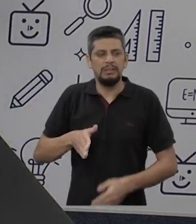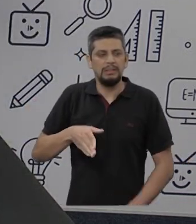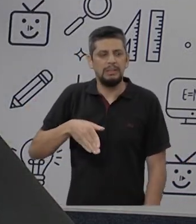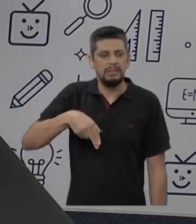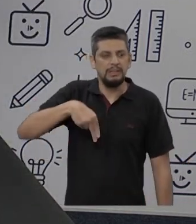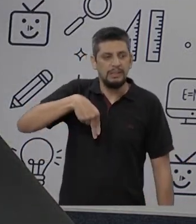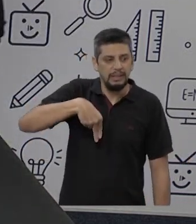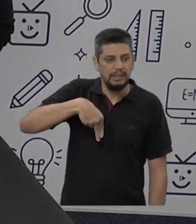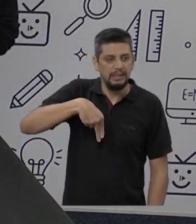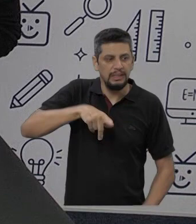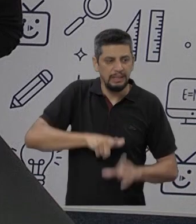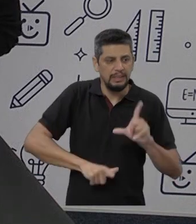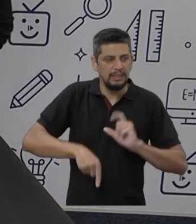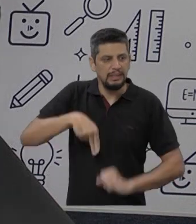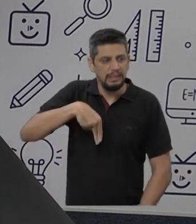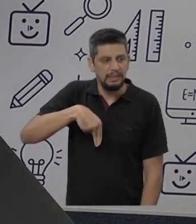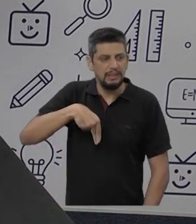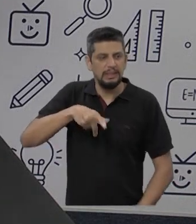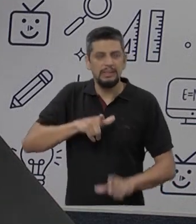nascimento T